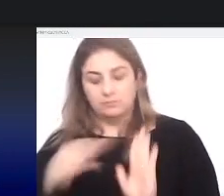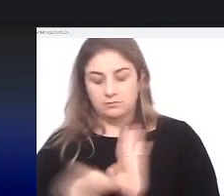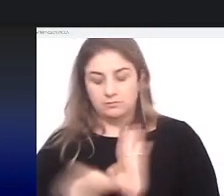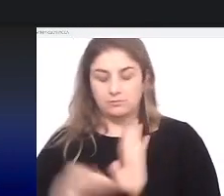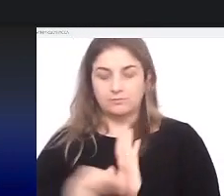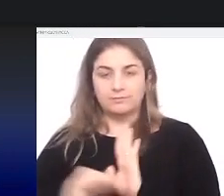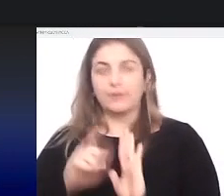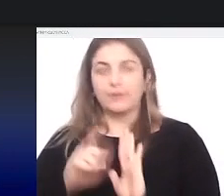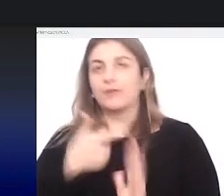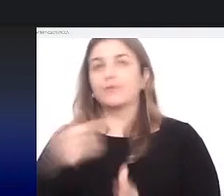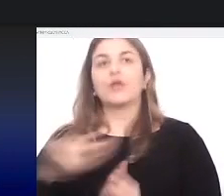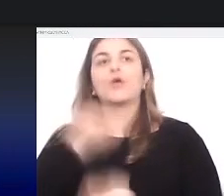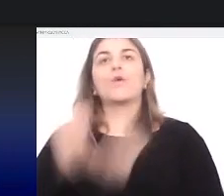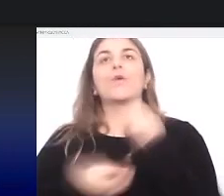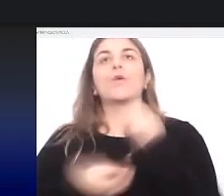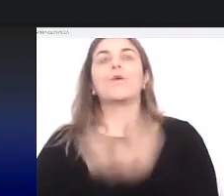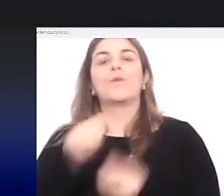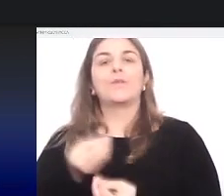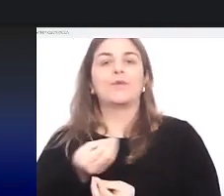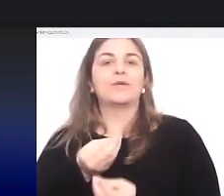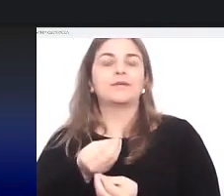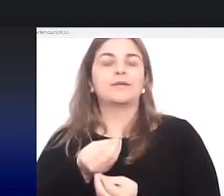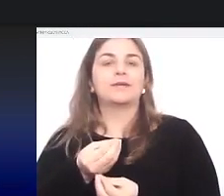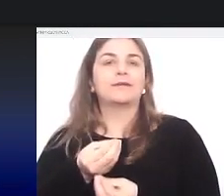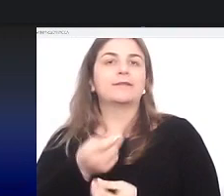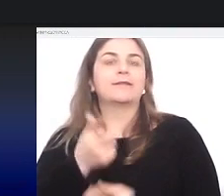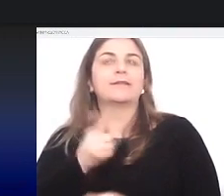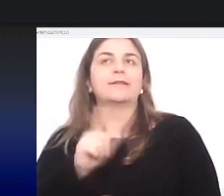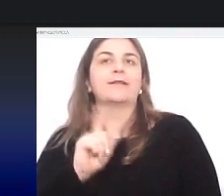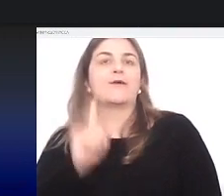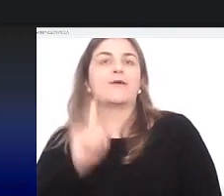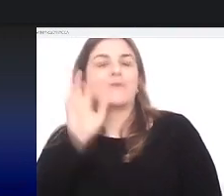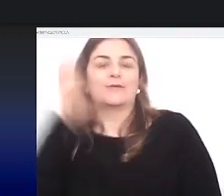inevitável, com certeza,